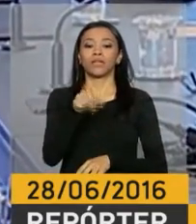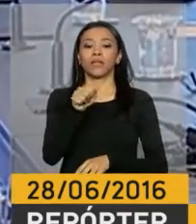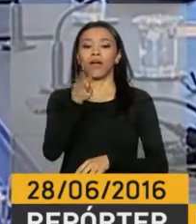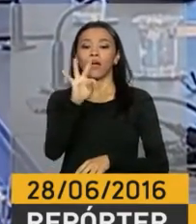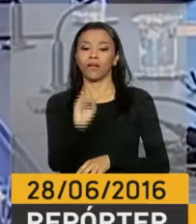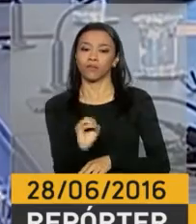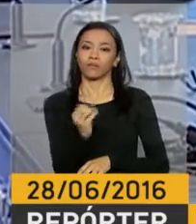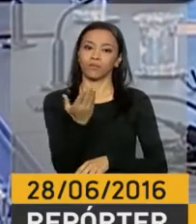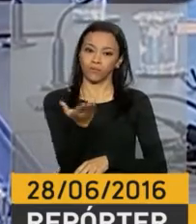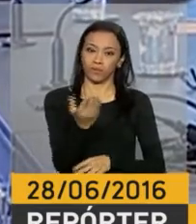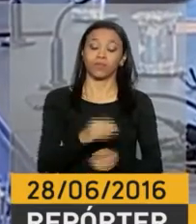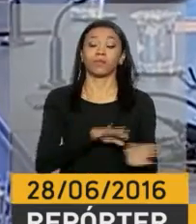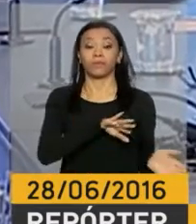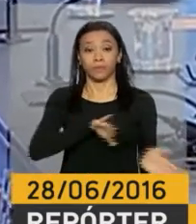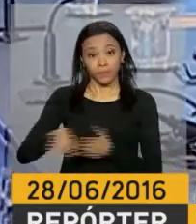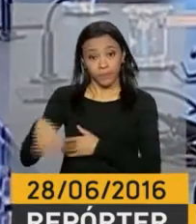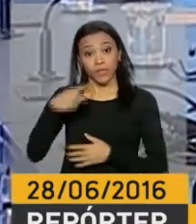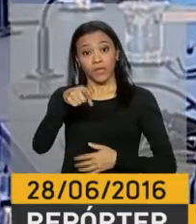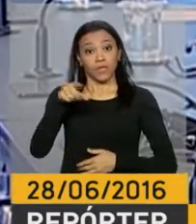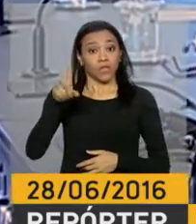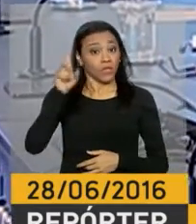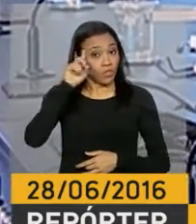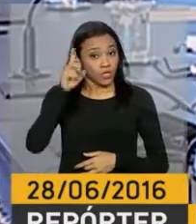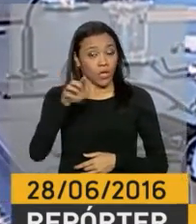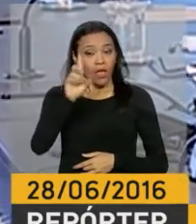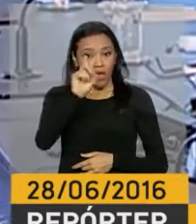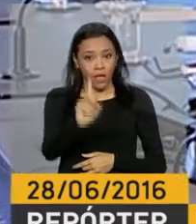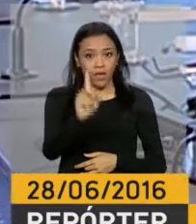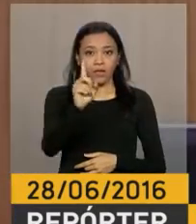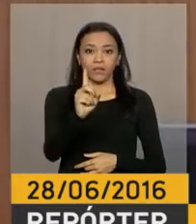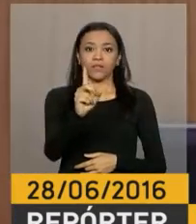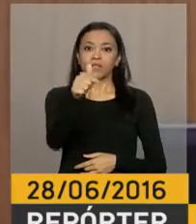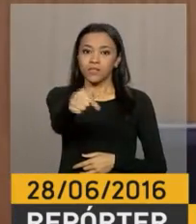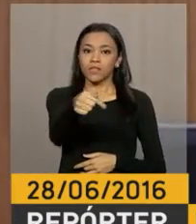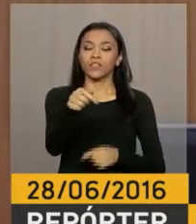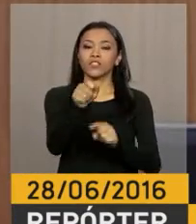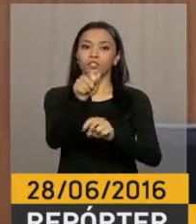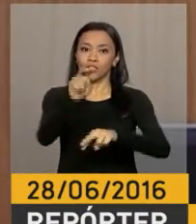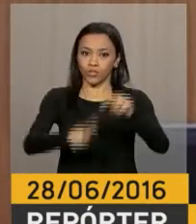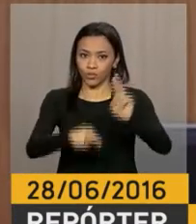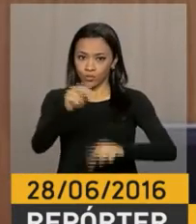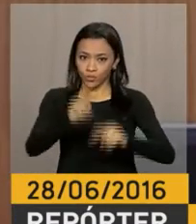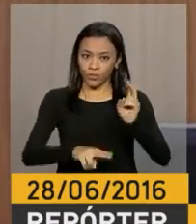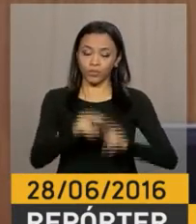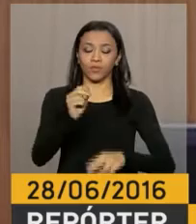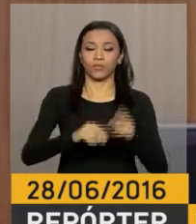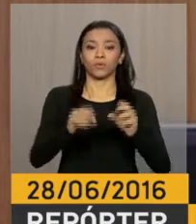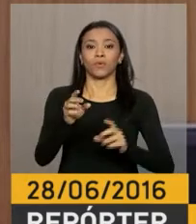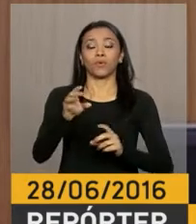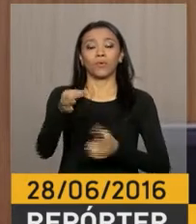Então, é data de corte de 17 de junho, que tinha a Selic em 14,25 e câmbio de